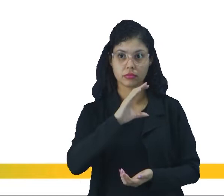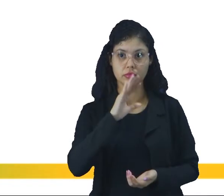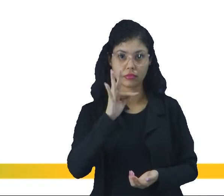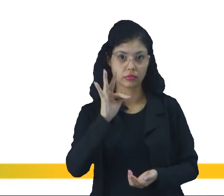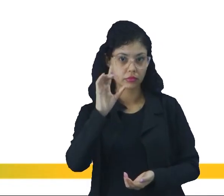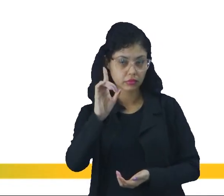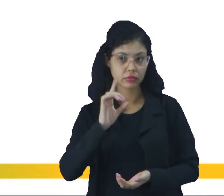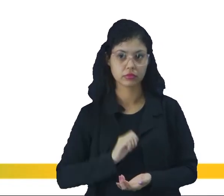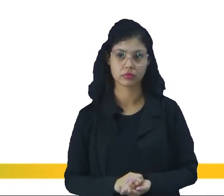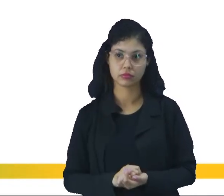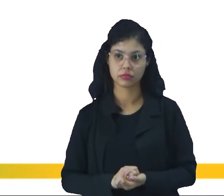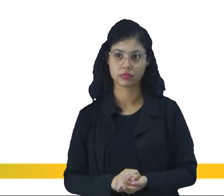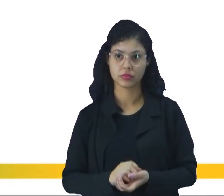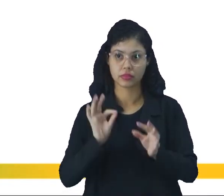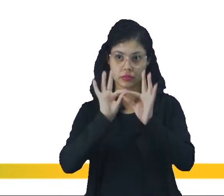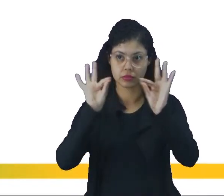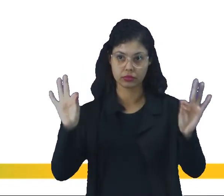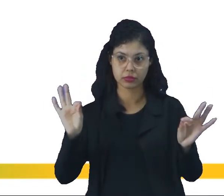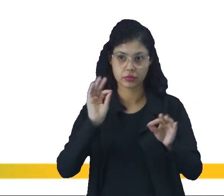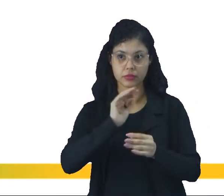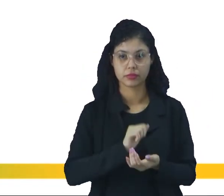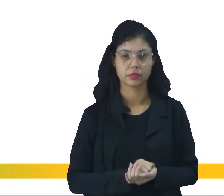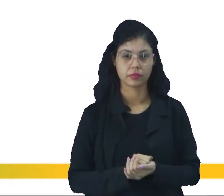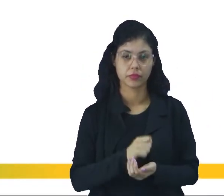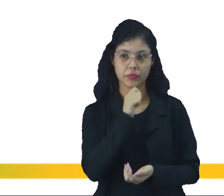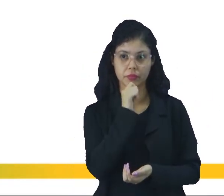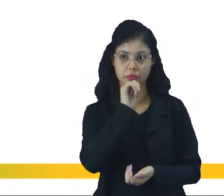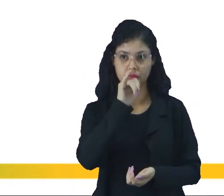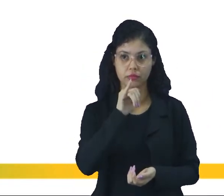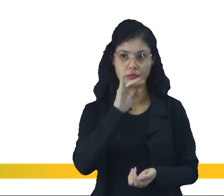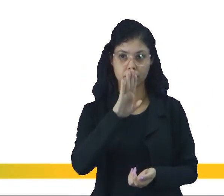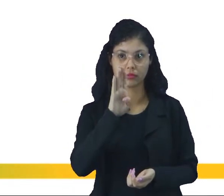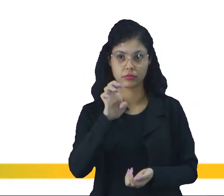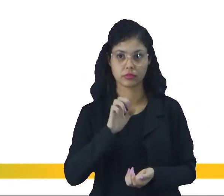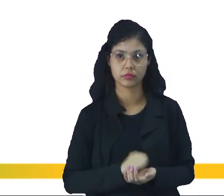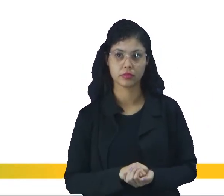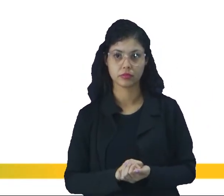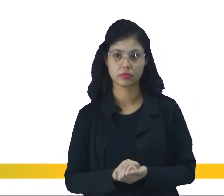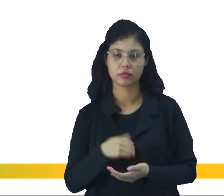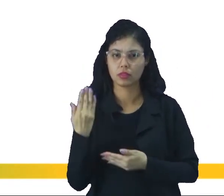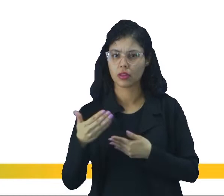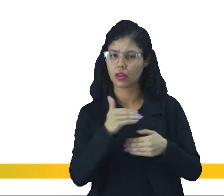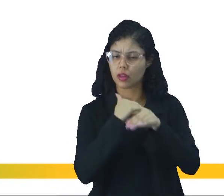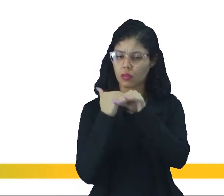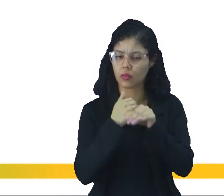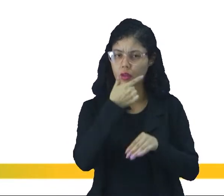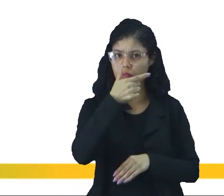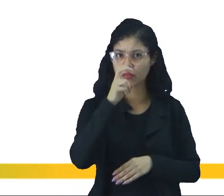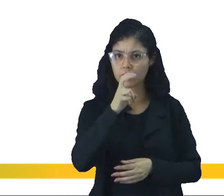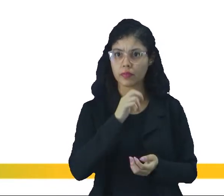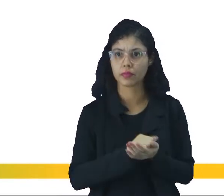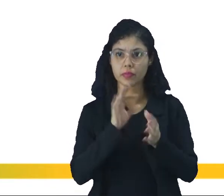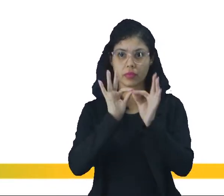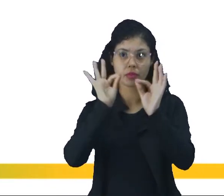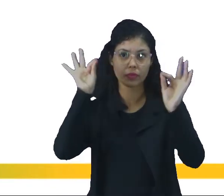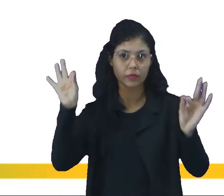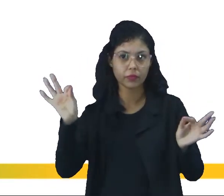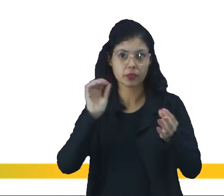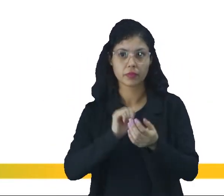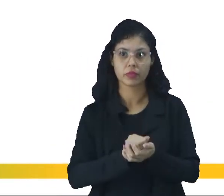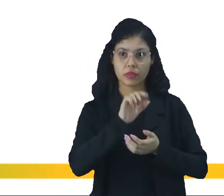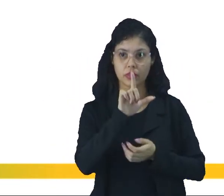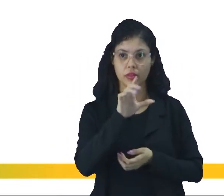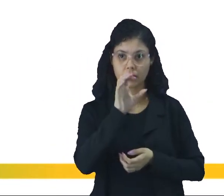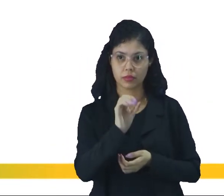CFD. A medida do lado BE do triângulo BEC é igual a 25. Como assim? A medida do